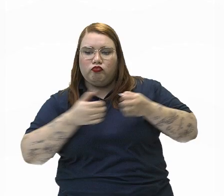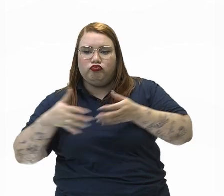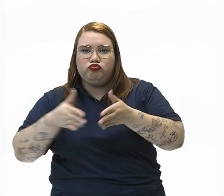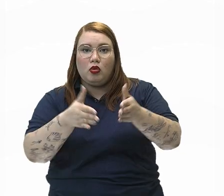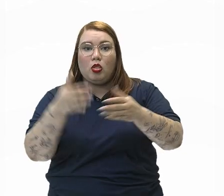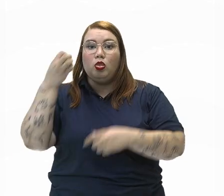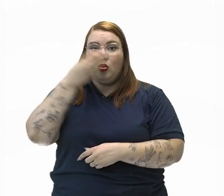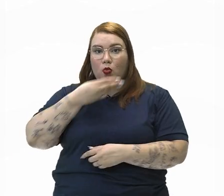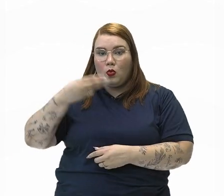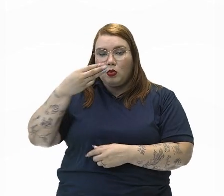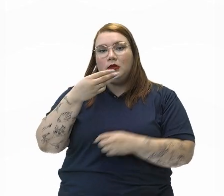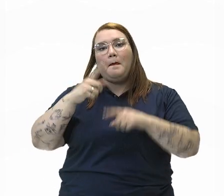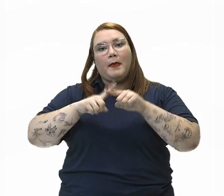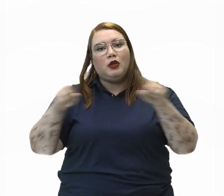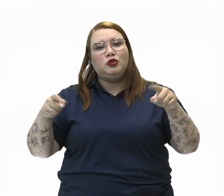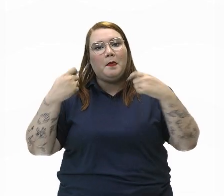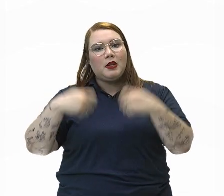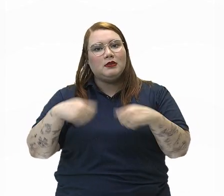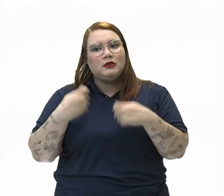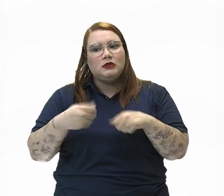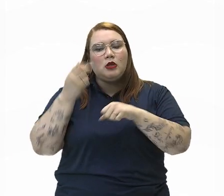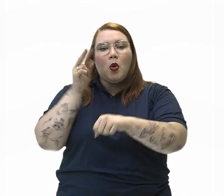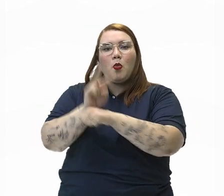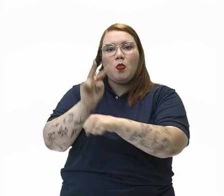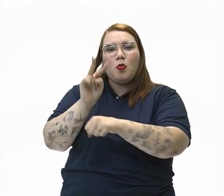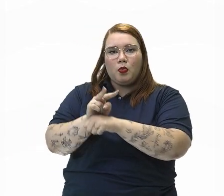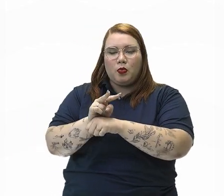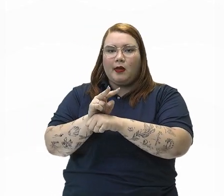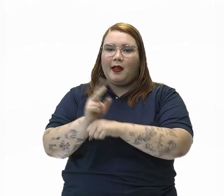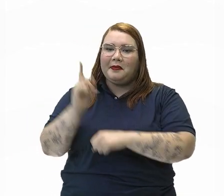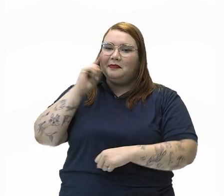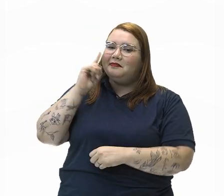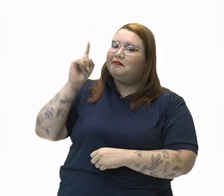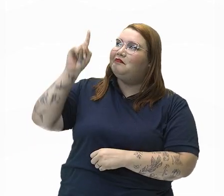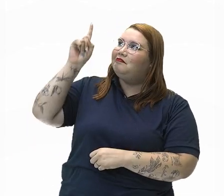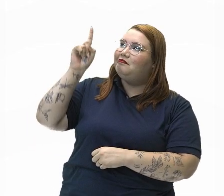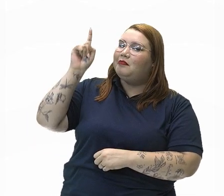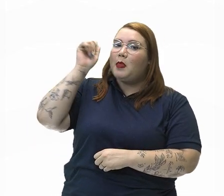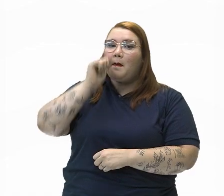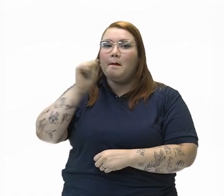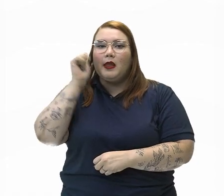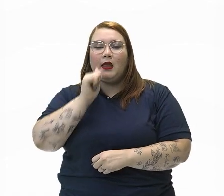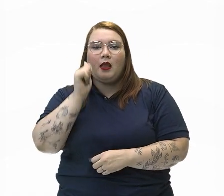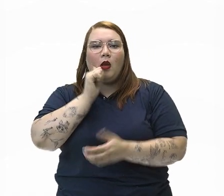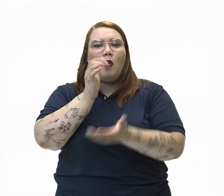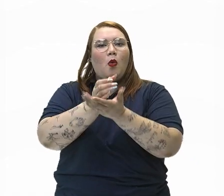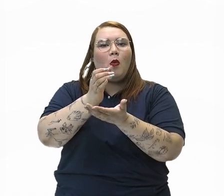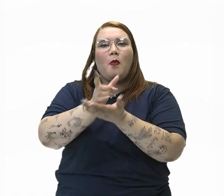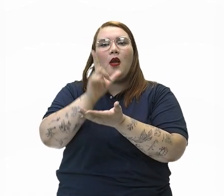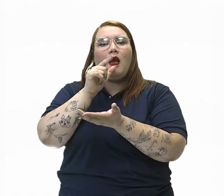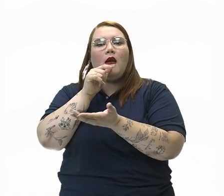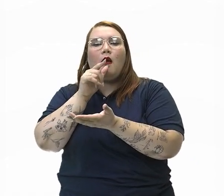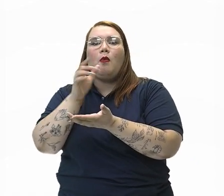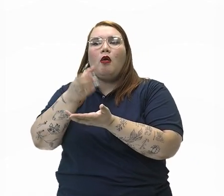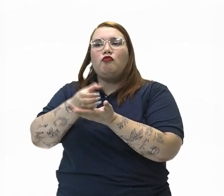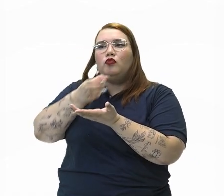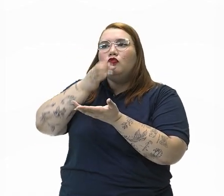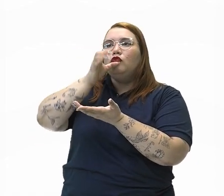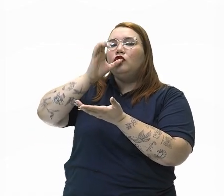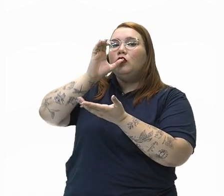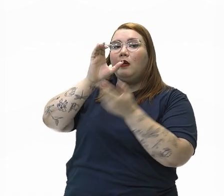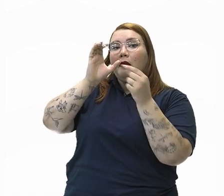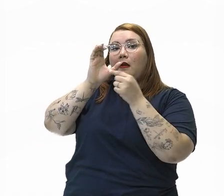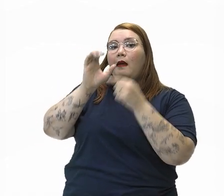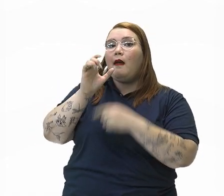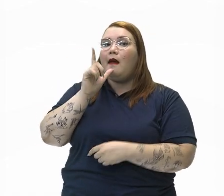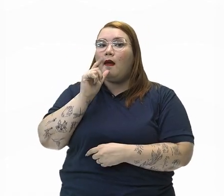desse bem precioso, né? A gente observa aí essa imagem, né, dessa garotinha aí tomando água. A gente sabe da importância